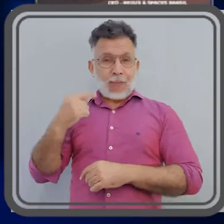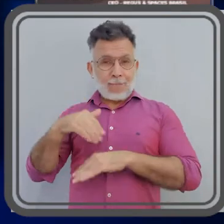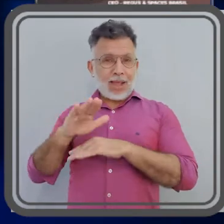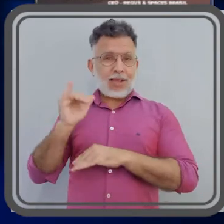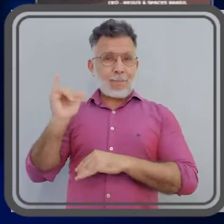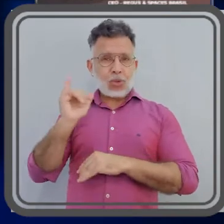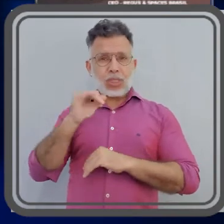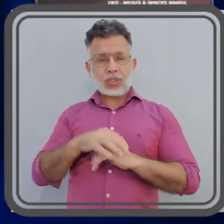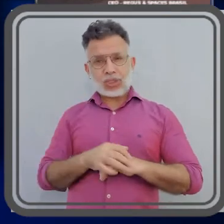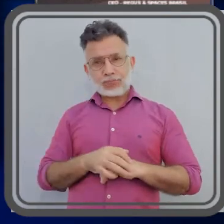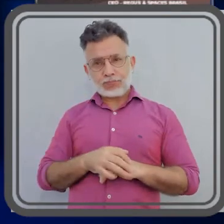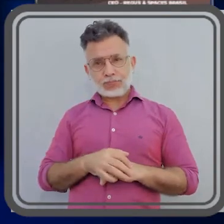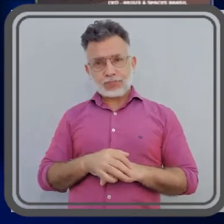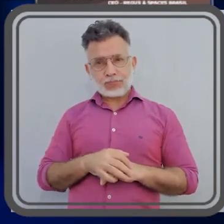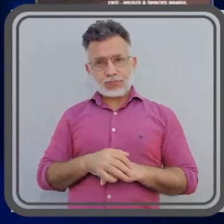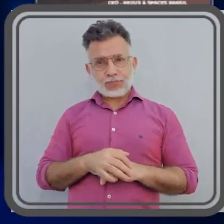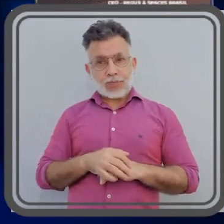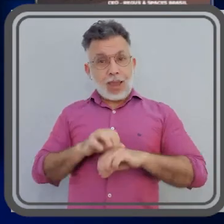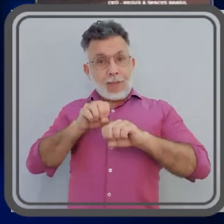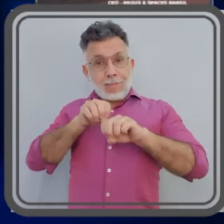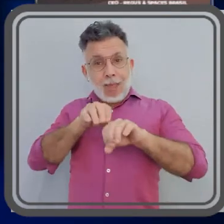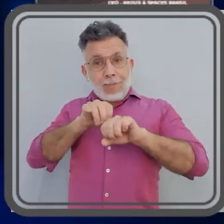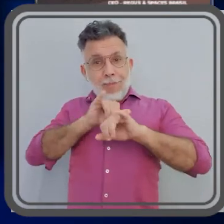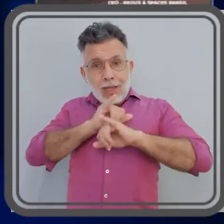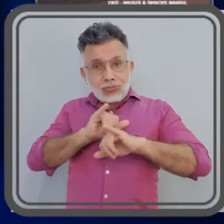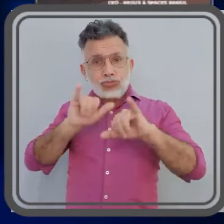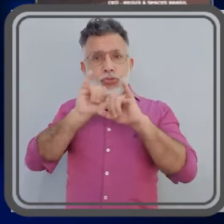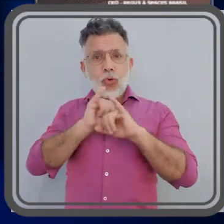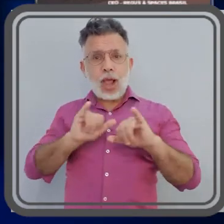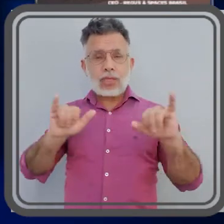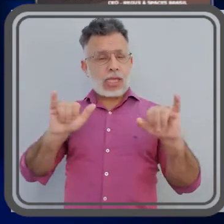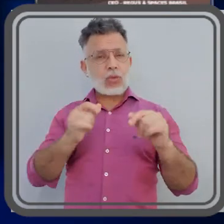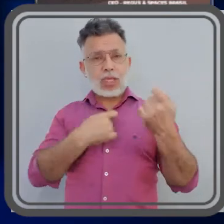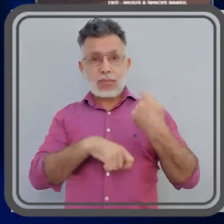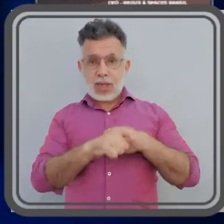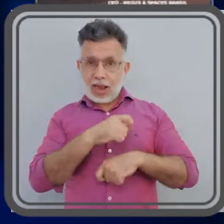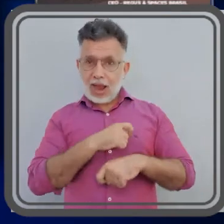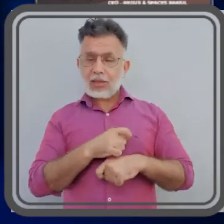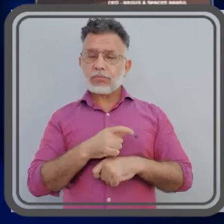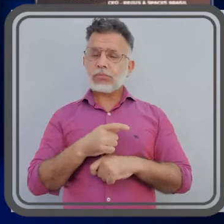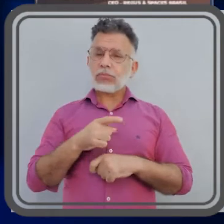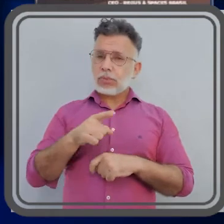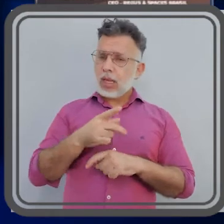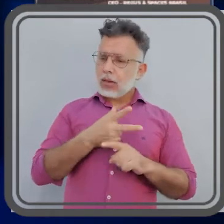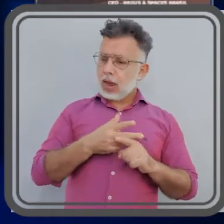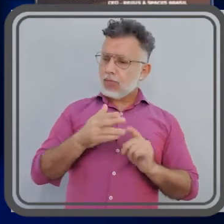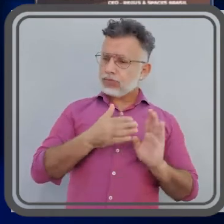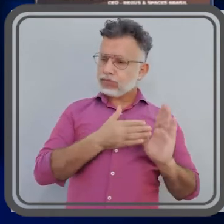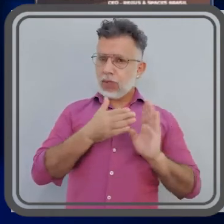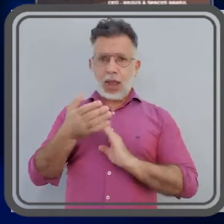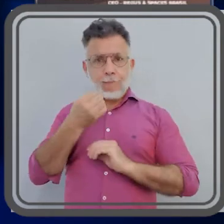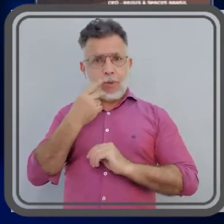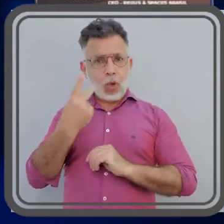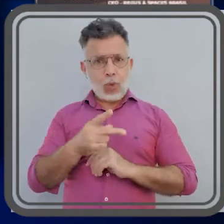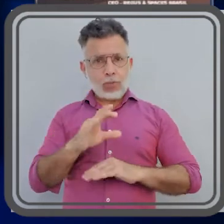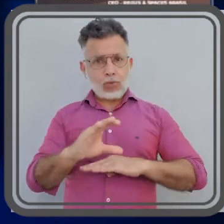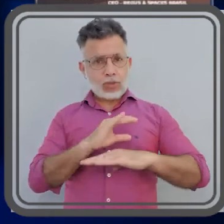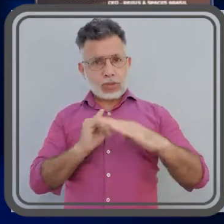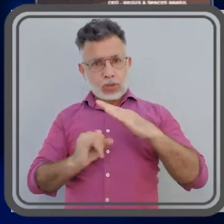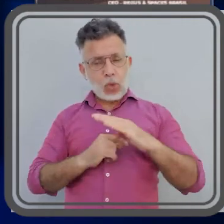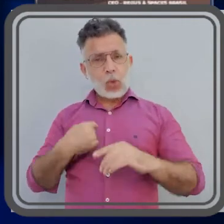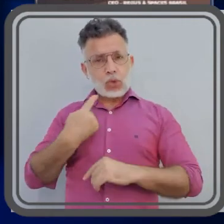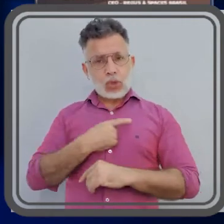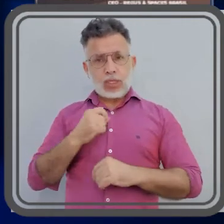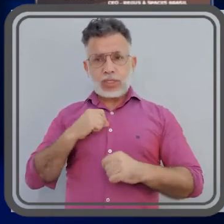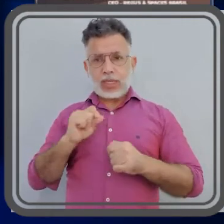importantes para a divulgação desse mercado, que é vencedor ao longo do tempo, é bom para o investidor. E o que a gente